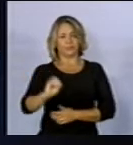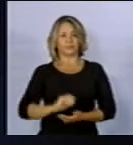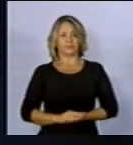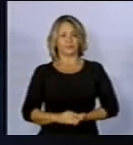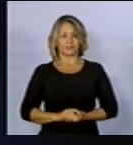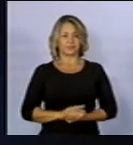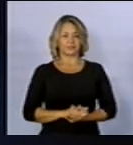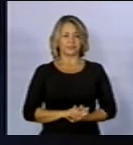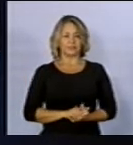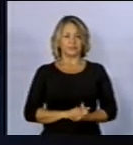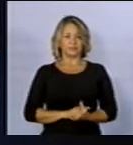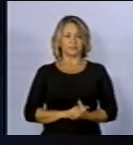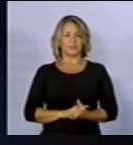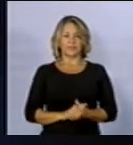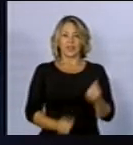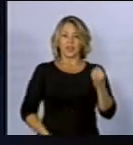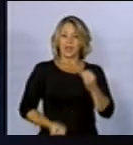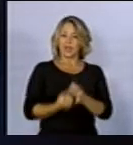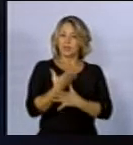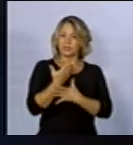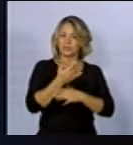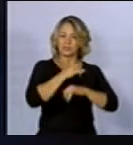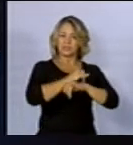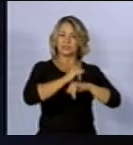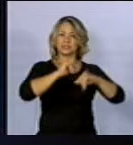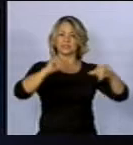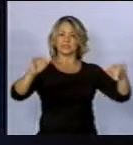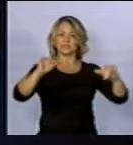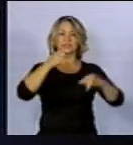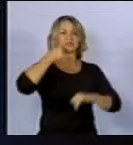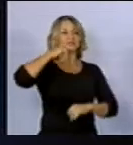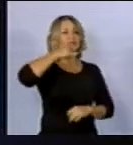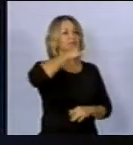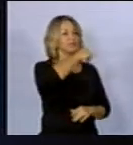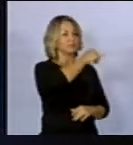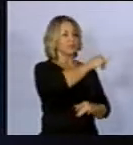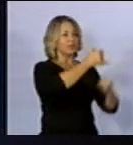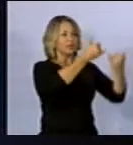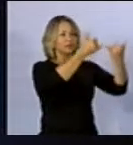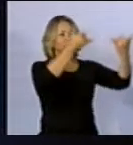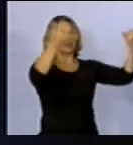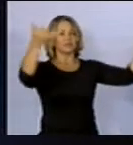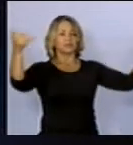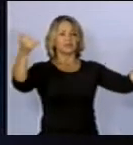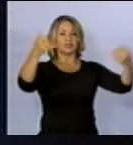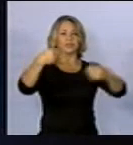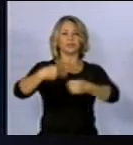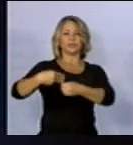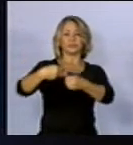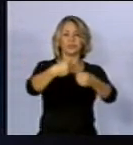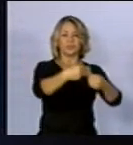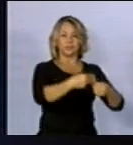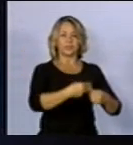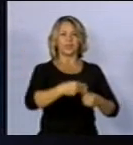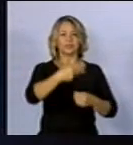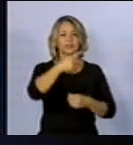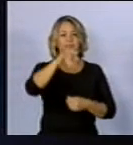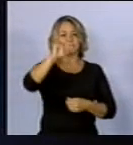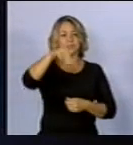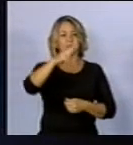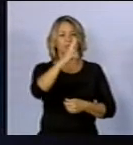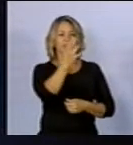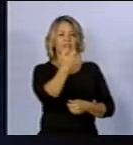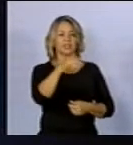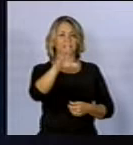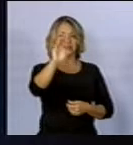aralto a produção e transmissão de energia elétrica no bairro C Boaçava de Pinheiros traz a baila um